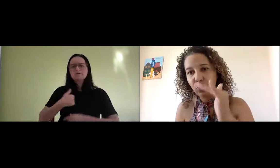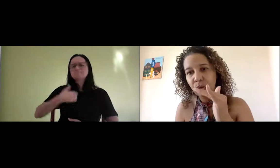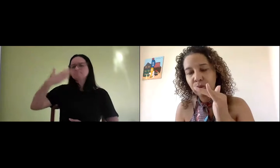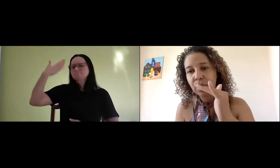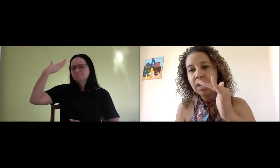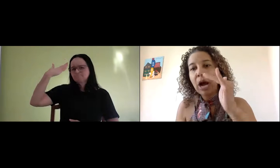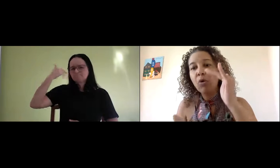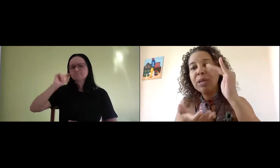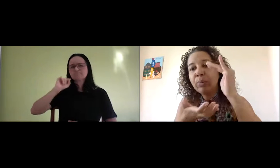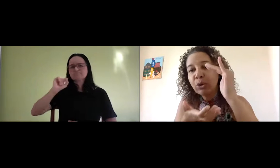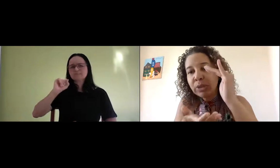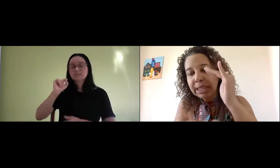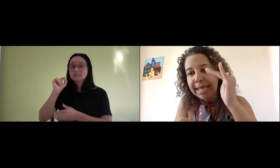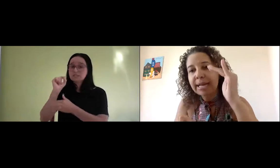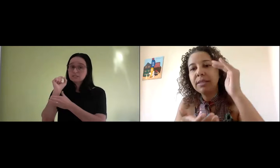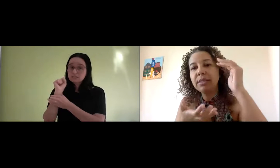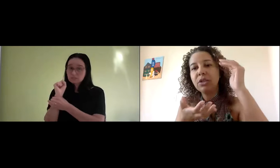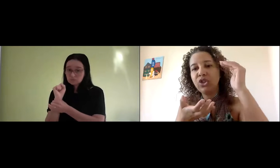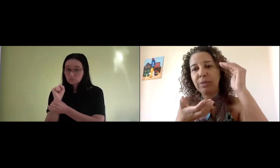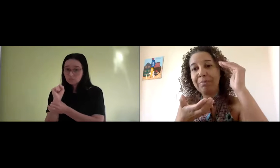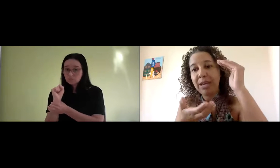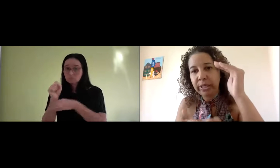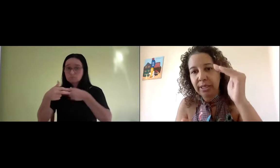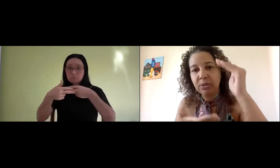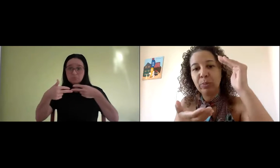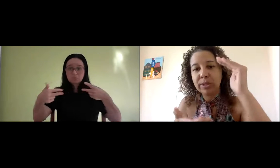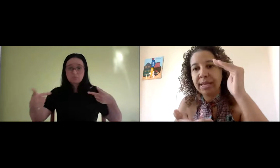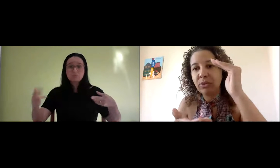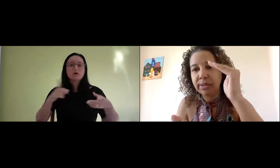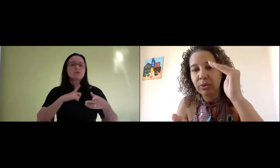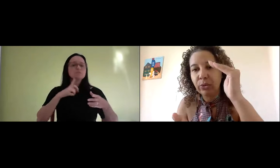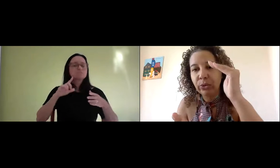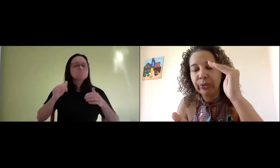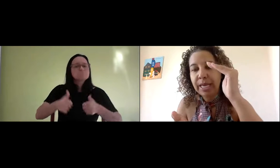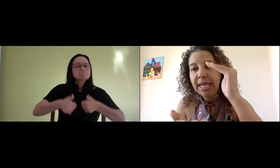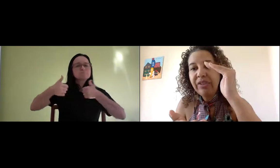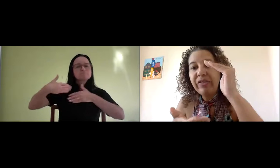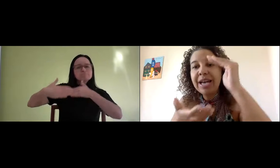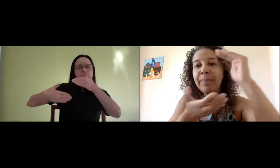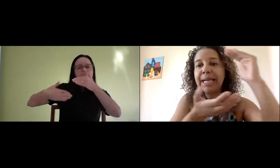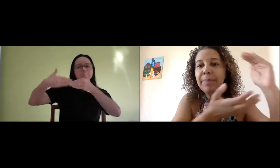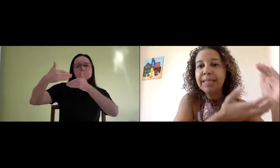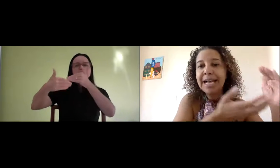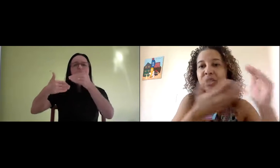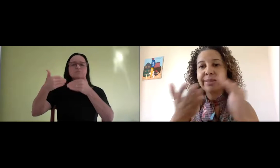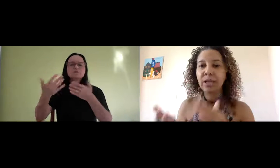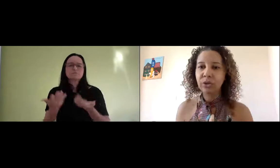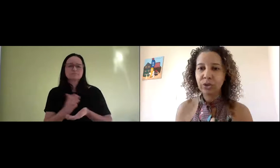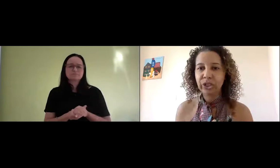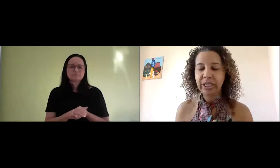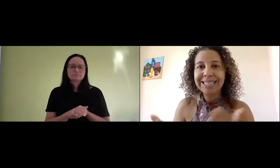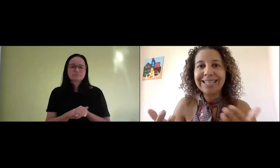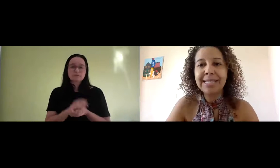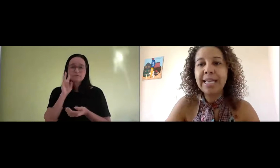seguros, algumas oportunidades de melhorias no processo de seguro e ver a aplicabilidade da